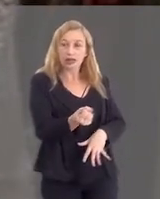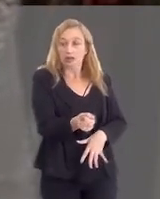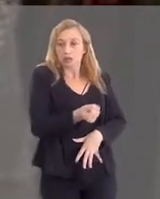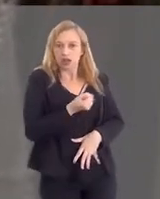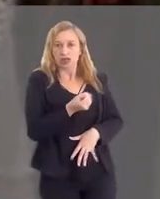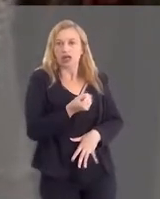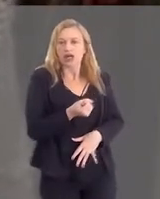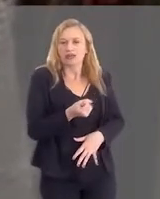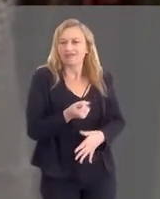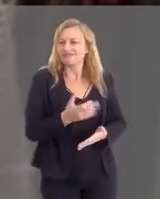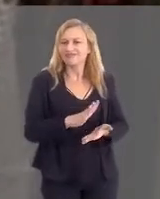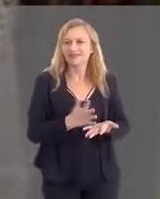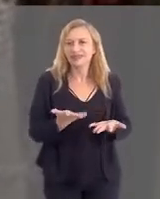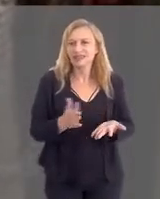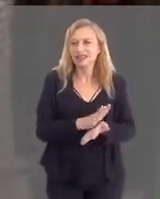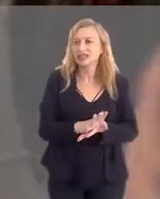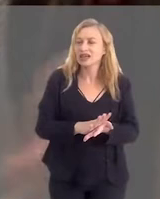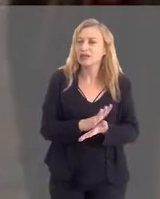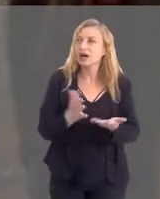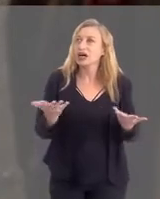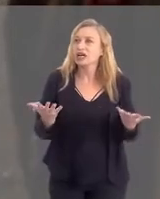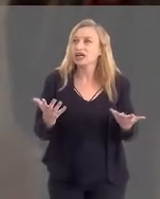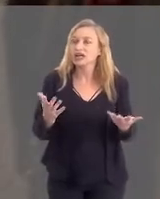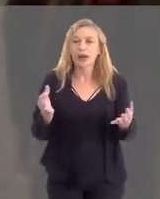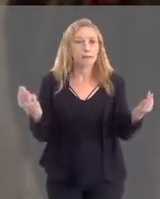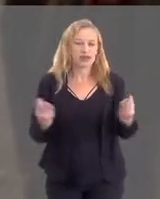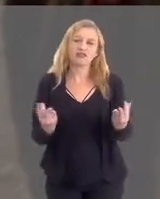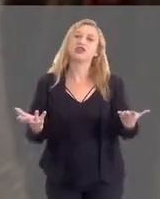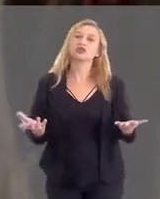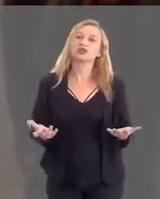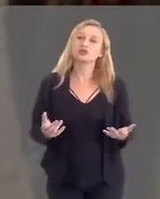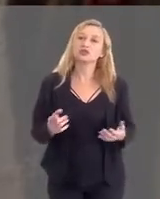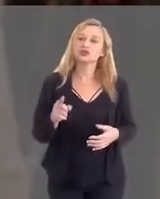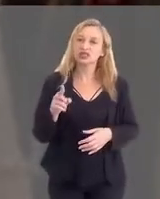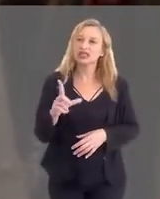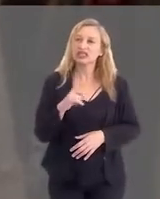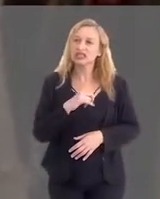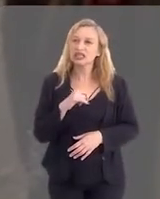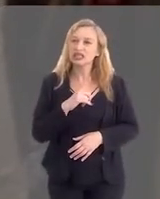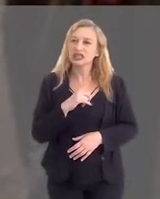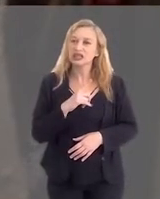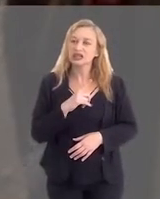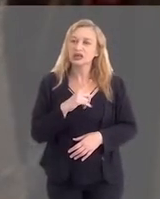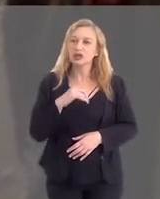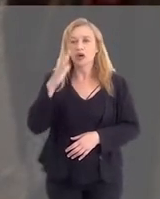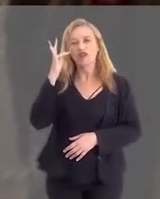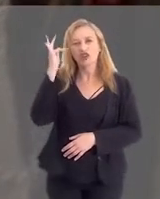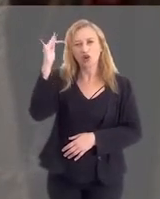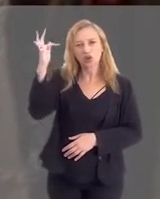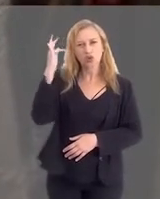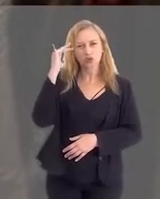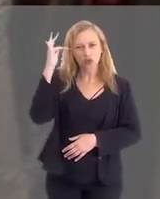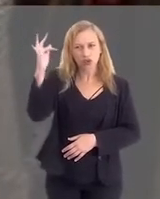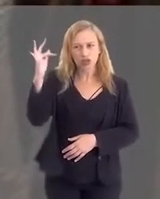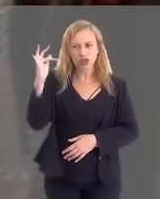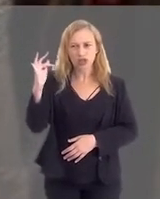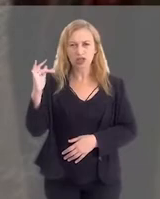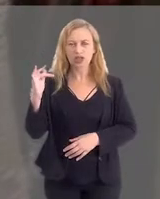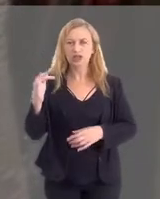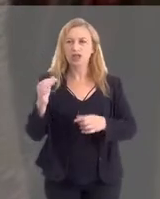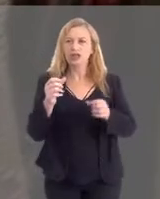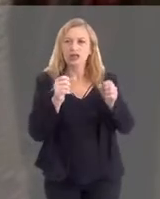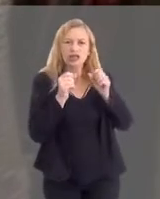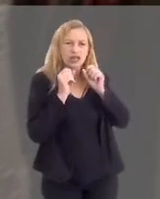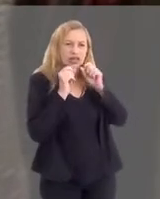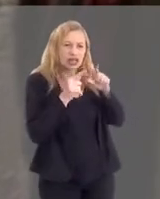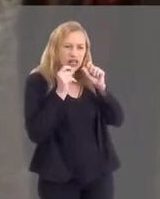morto. Então, para mim, nada mais um encontro é muito perfeito, né? Entre você ter uma filosofia